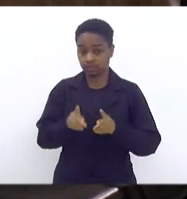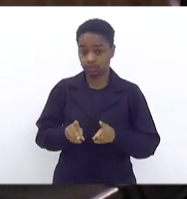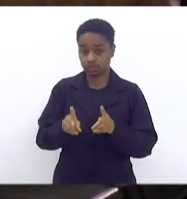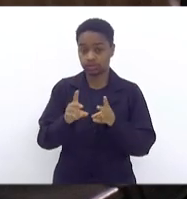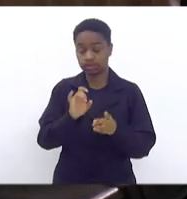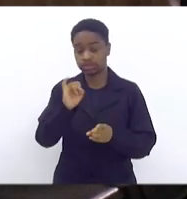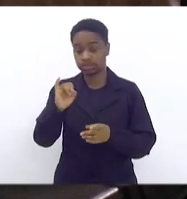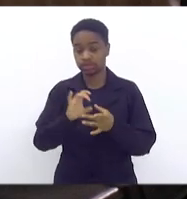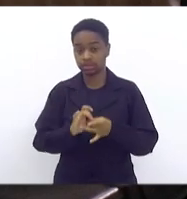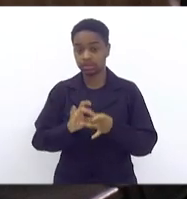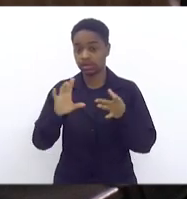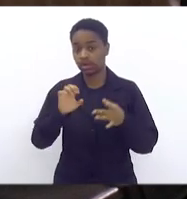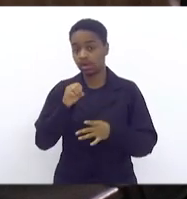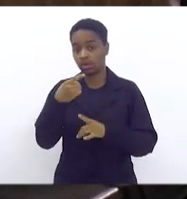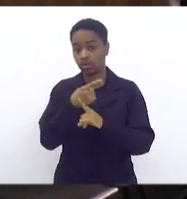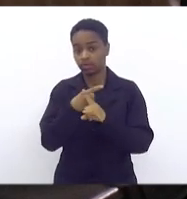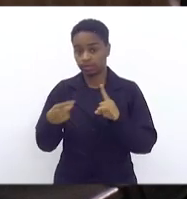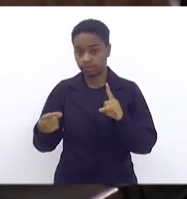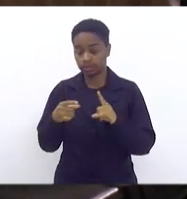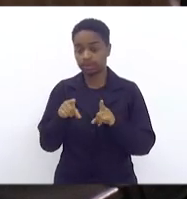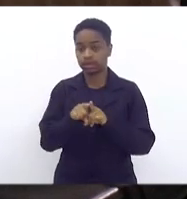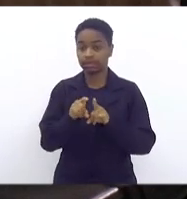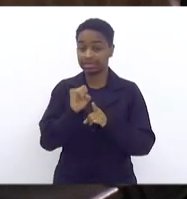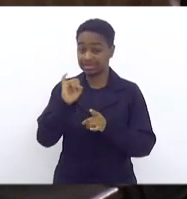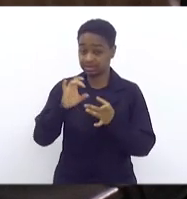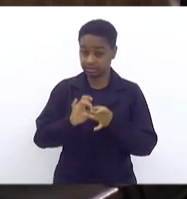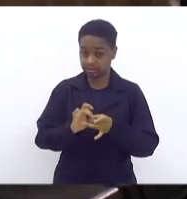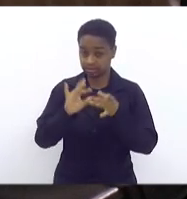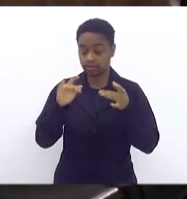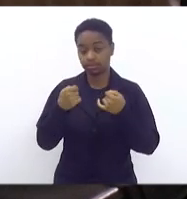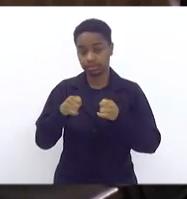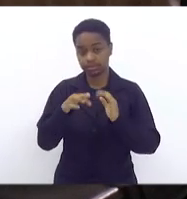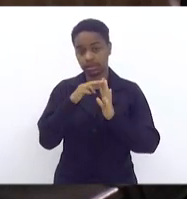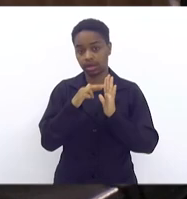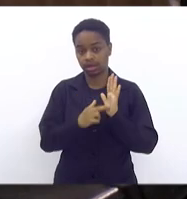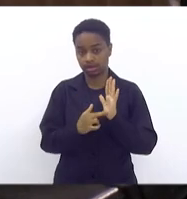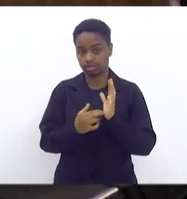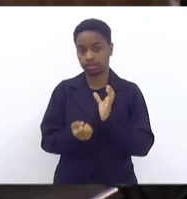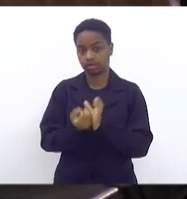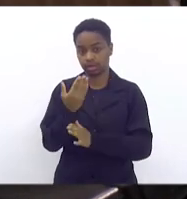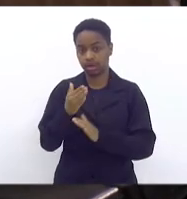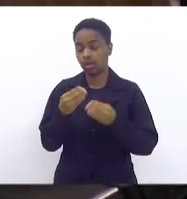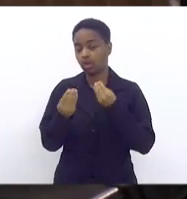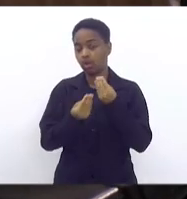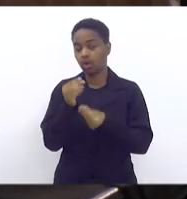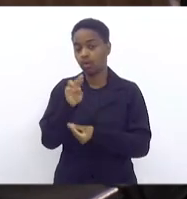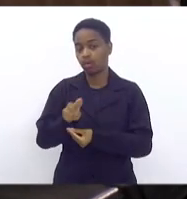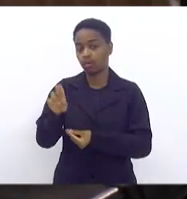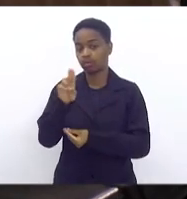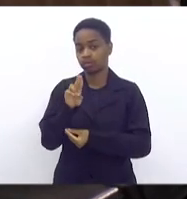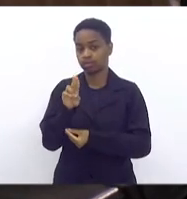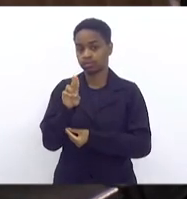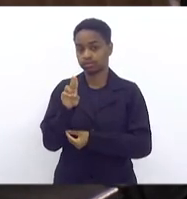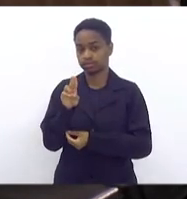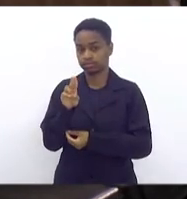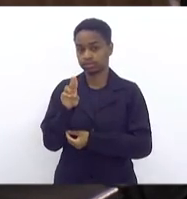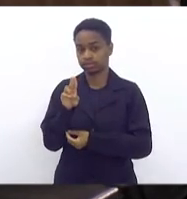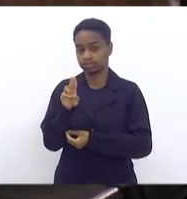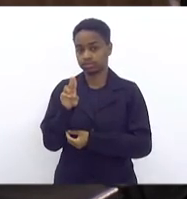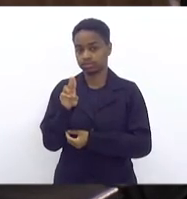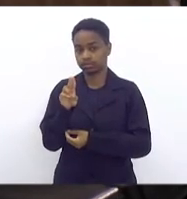proibir né E se for para permitir tem que normatizar Qual é o uso que se pode fazer